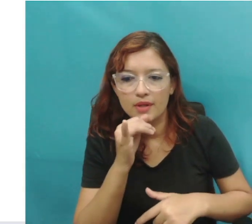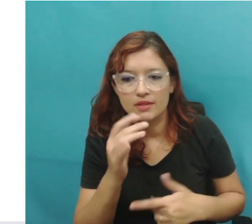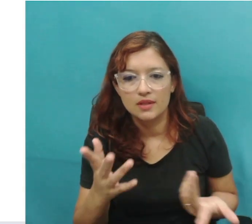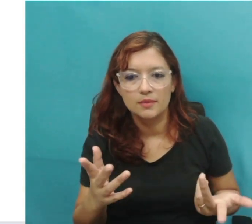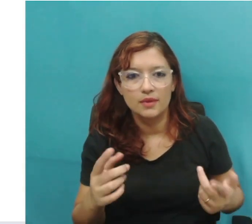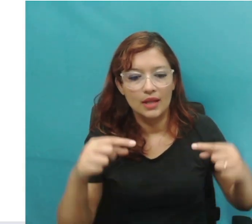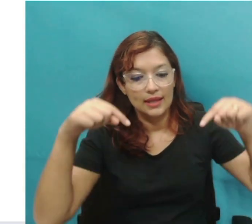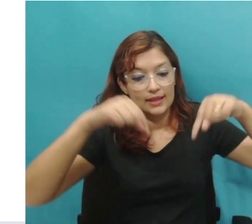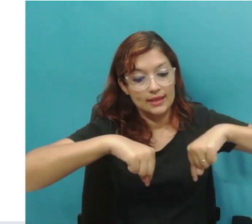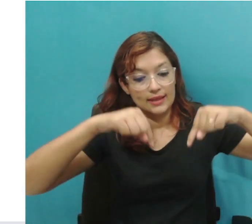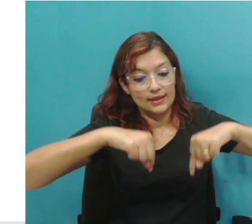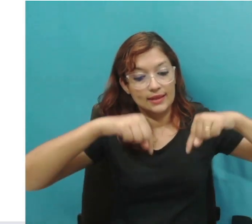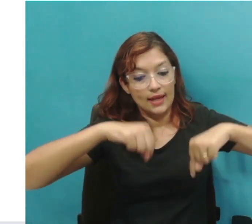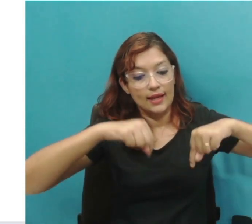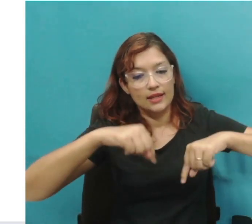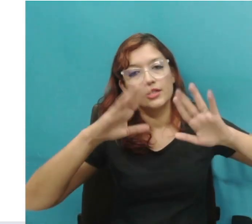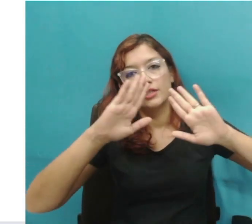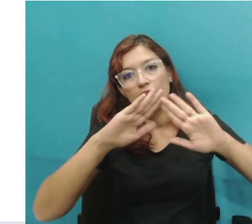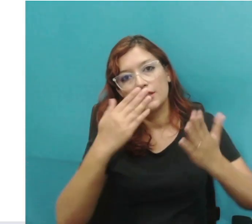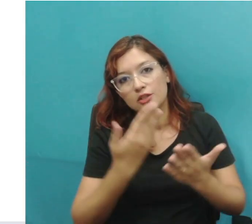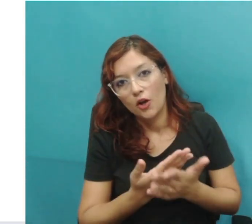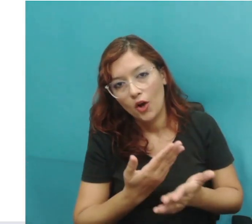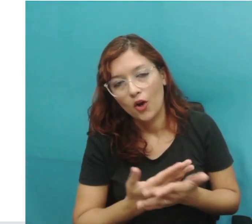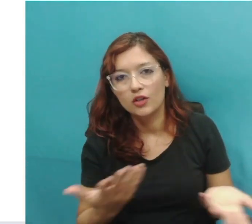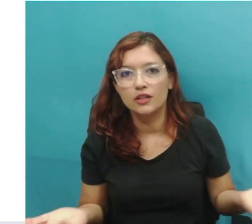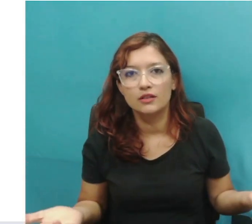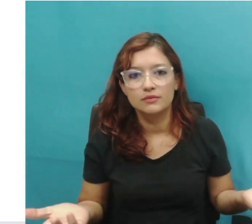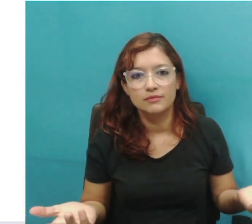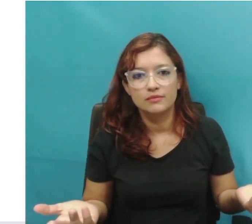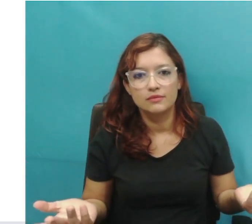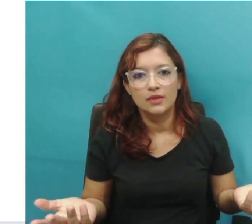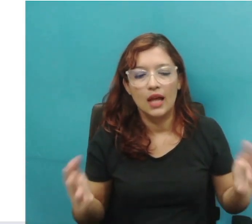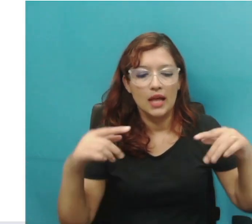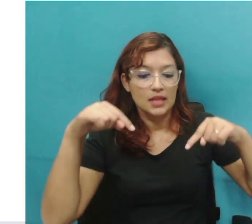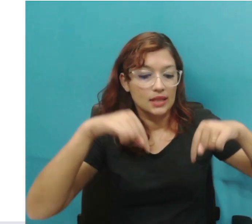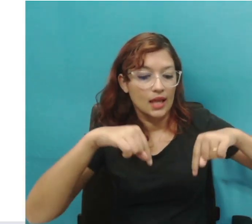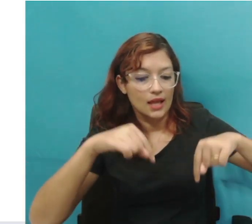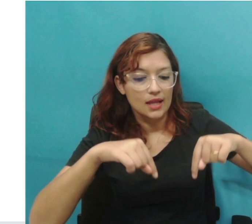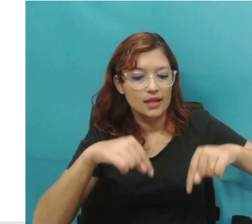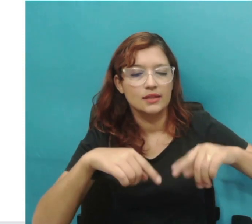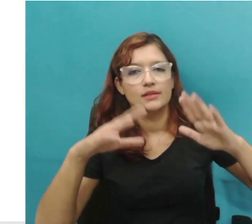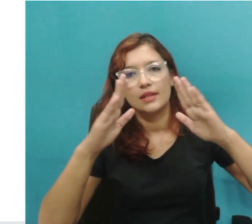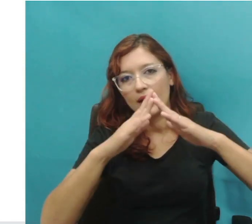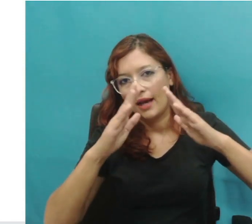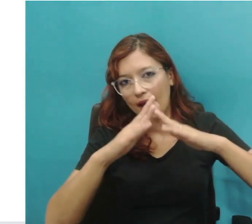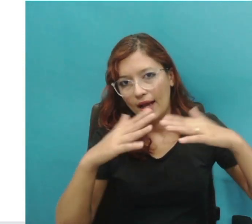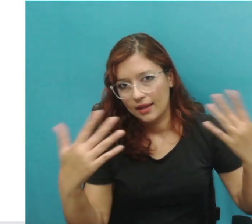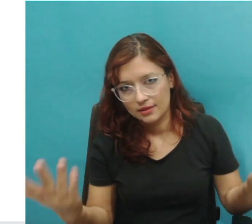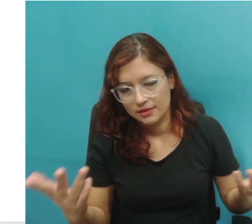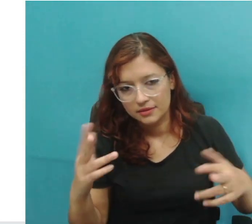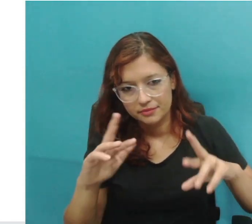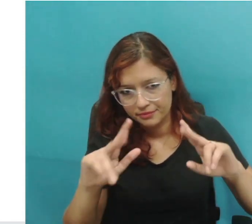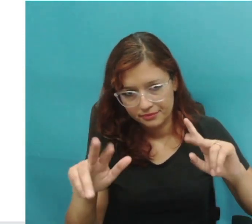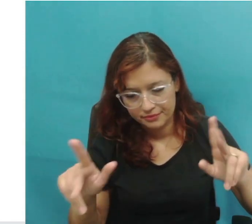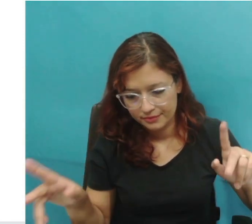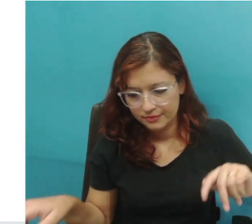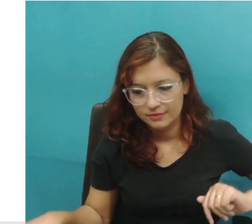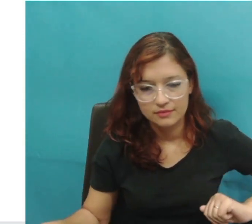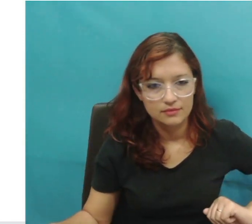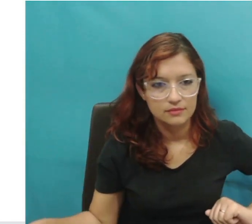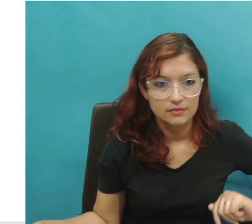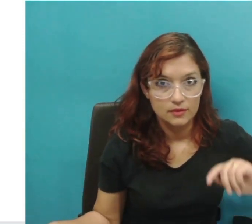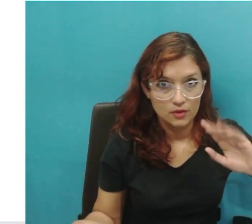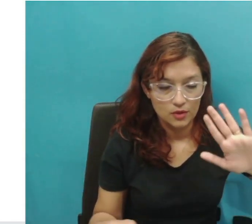Em mais estes, surge neste, que se refere a um local. Nesta escola, nesta